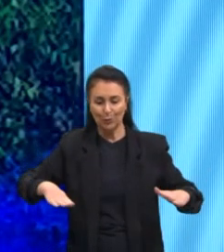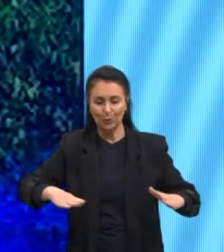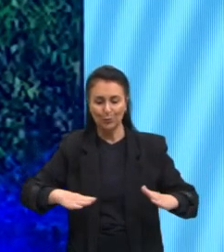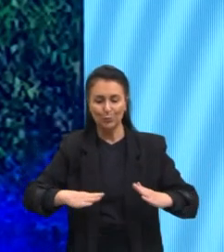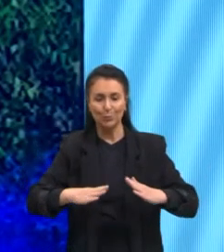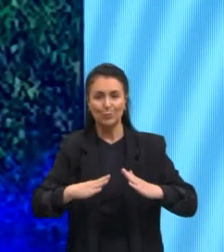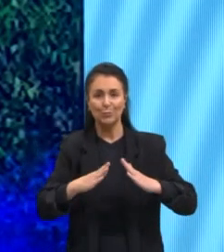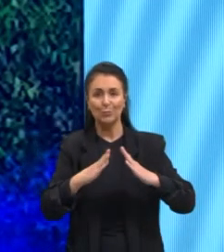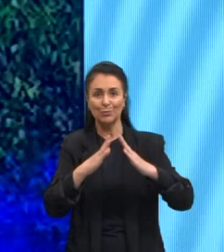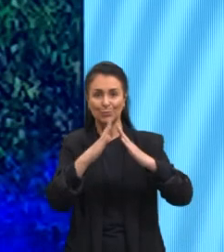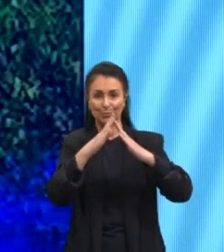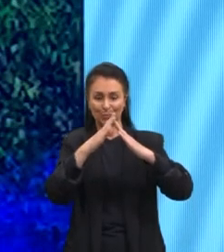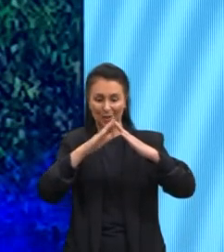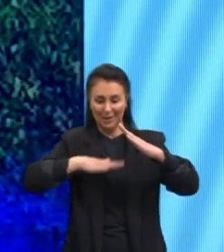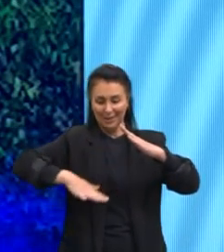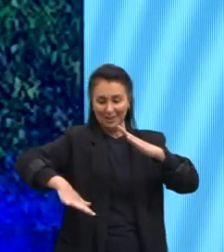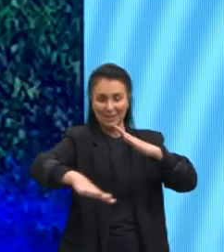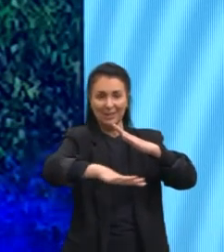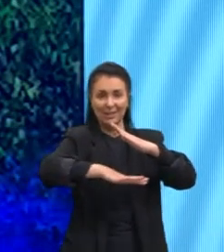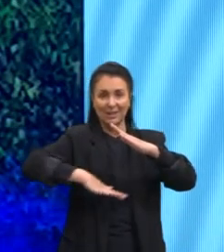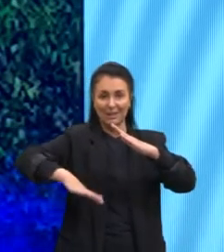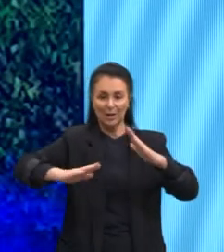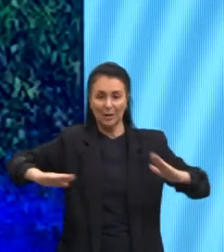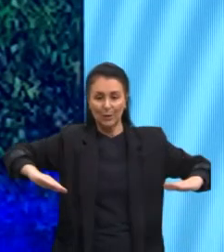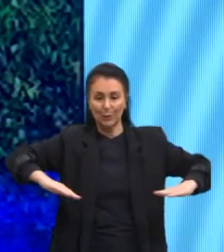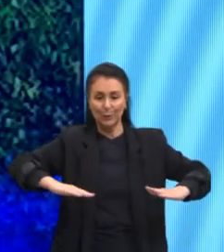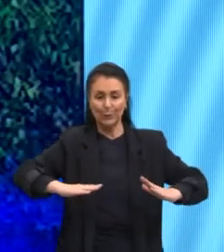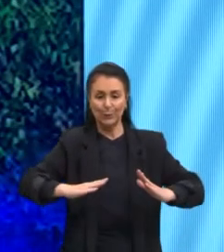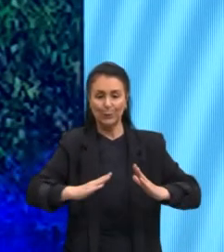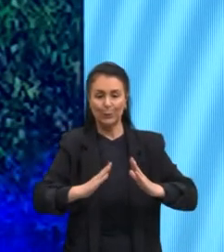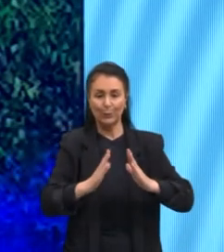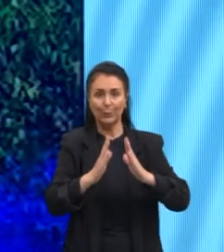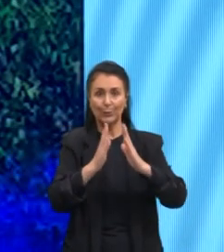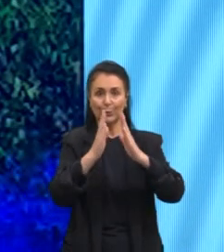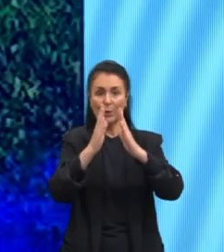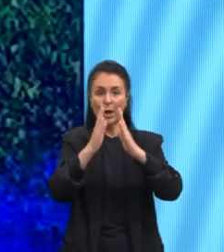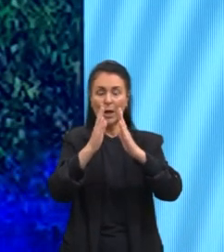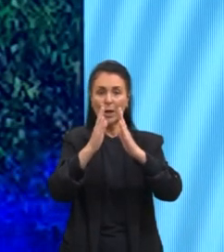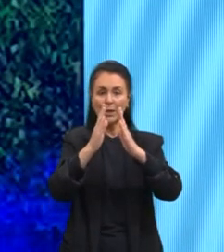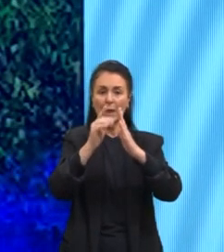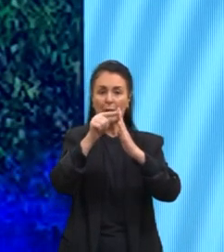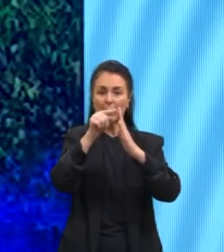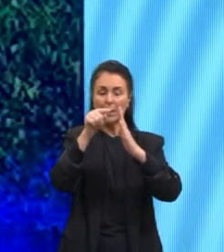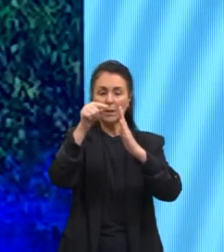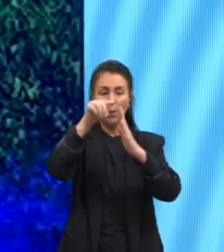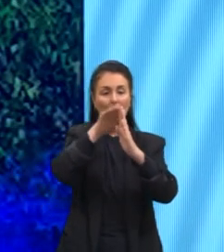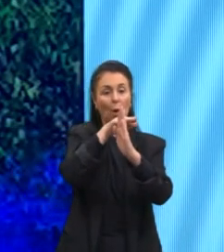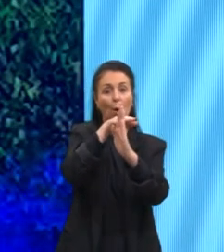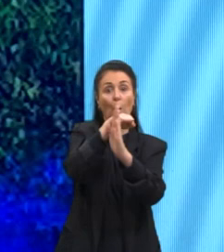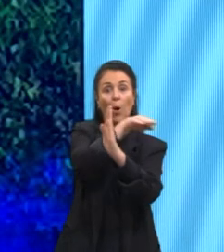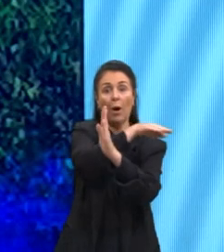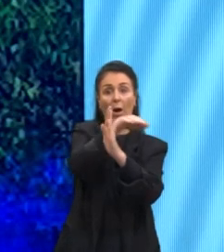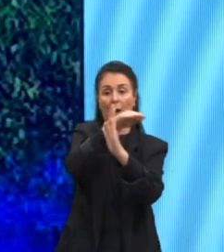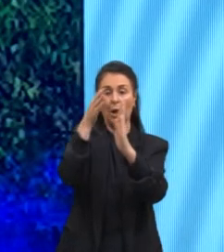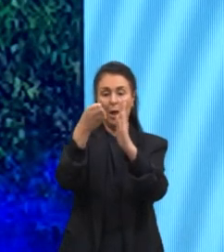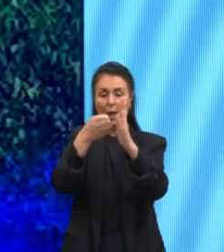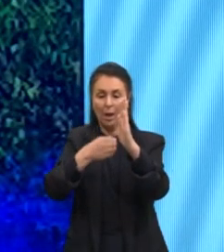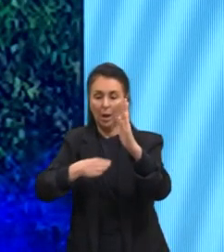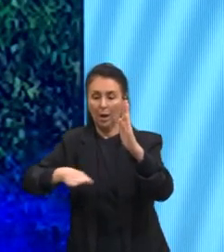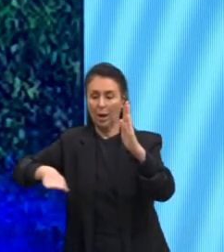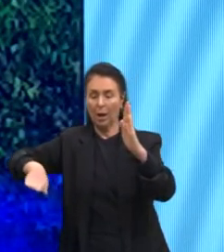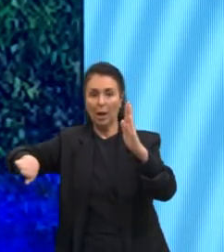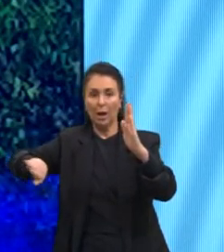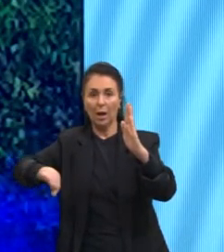pelas forças endógenas e essa região ela vai rebaixar certo ela vai ficar mais baixo então por isso que é uma planície de